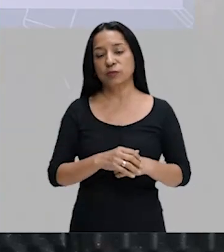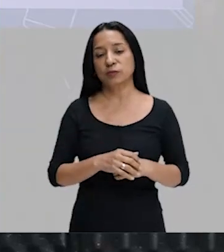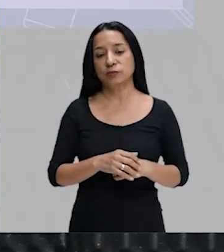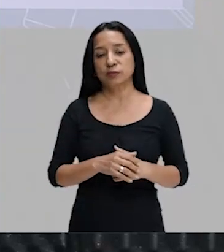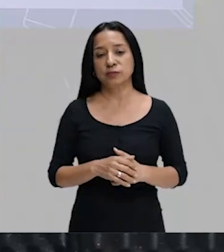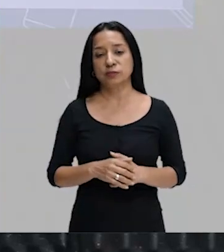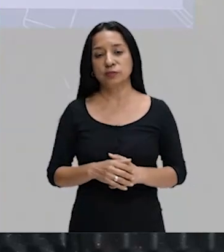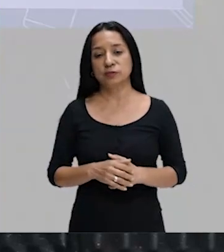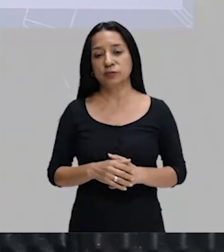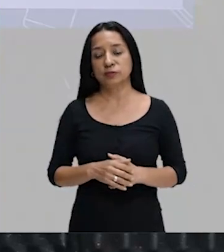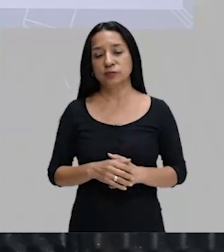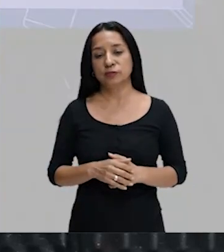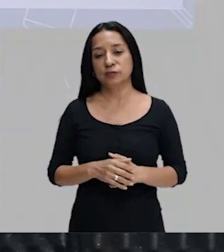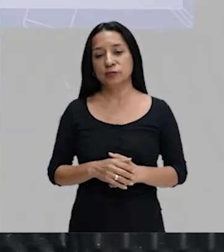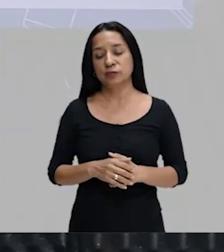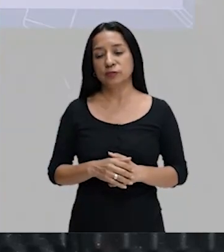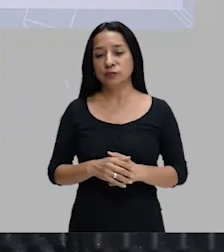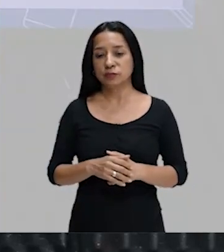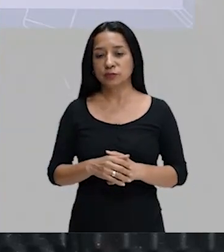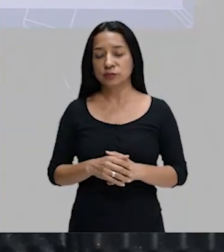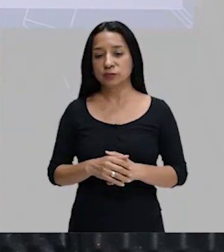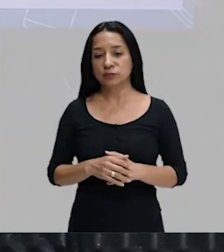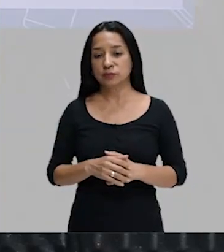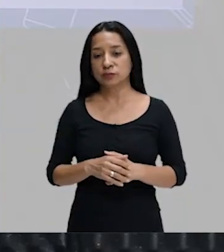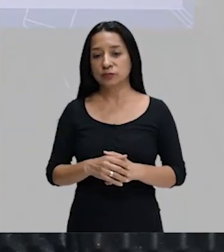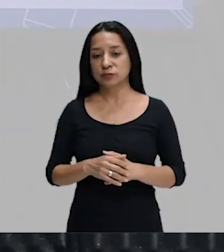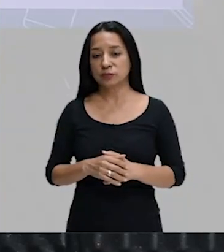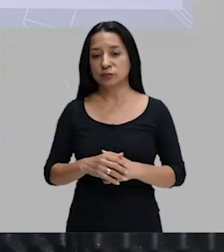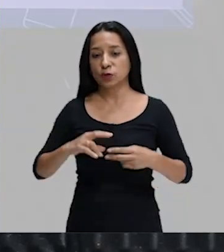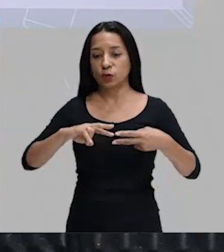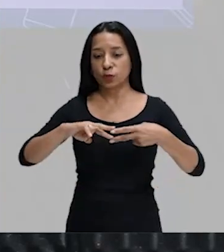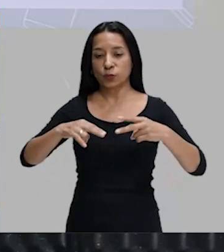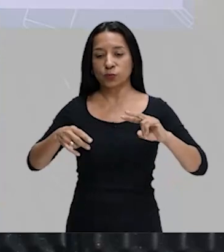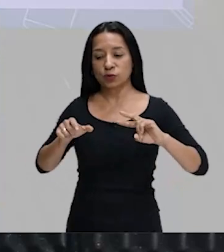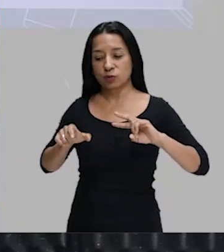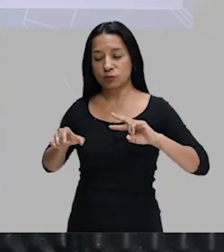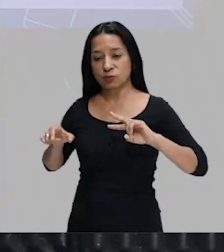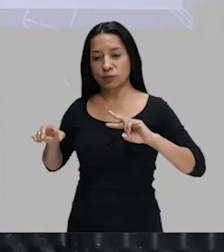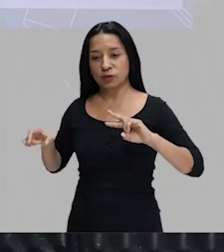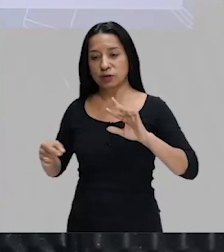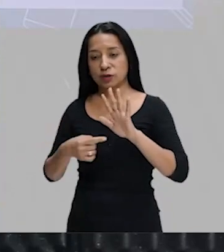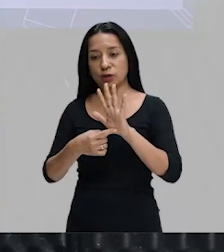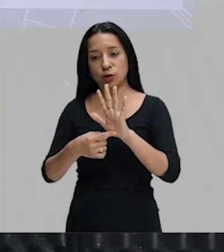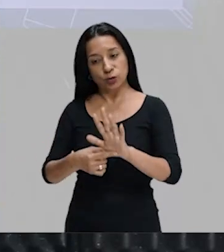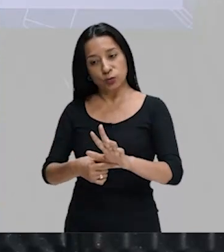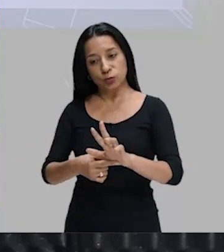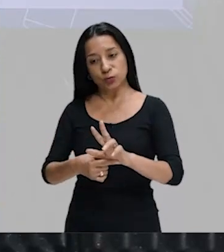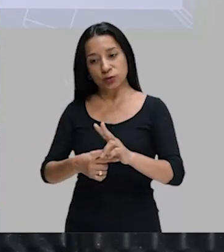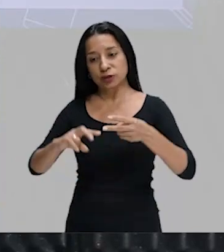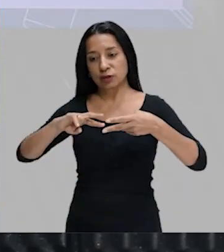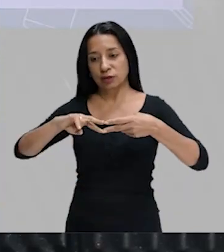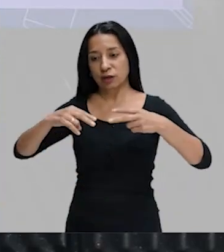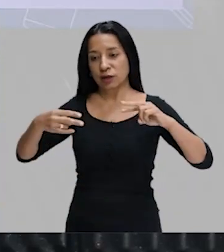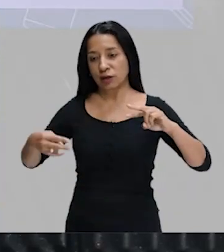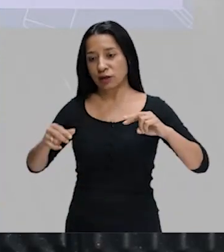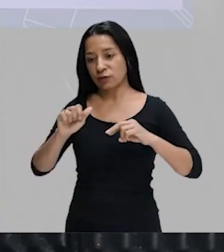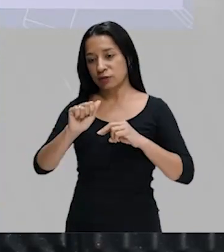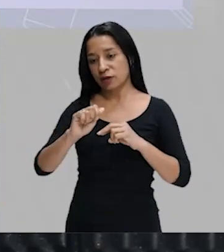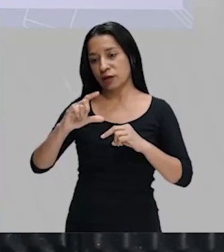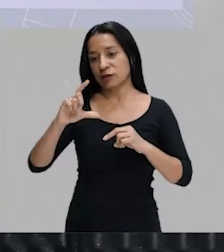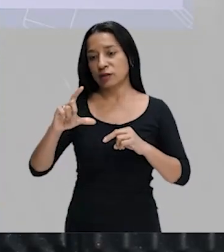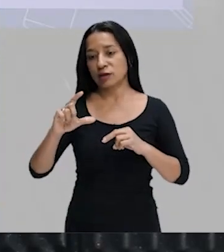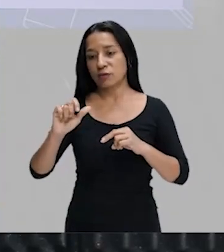que apresenta dois alelos, azão e azinho, localizados na região não homóloga ao